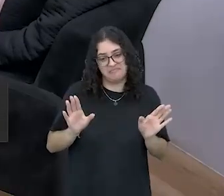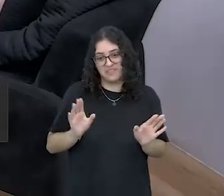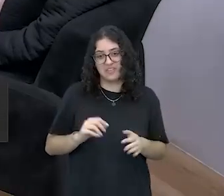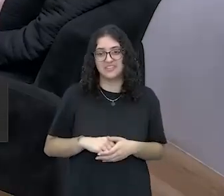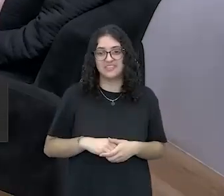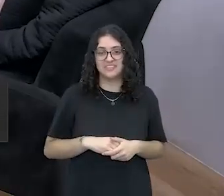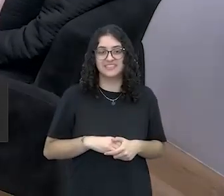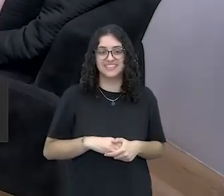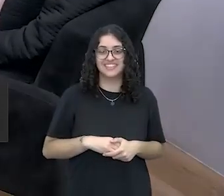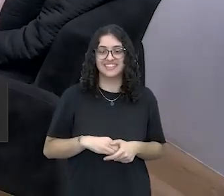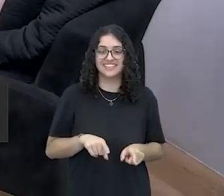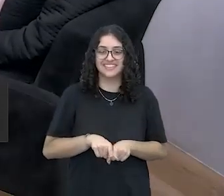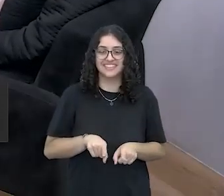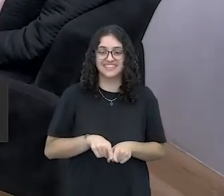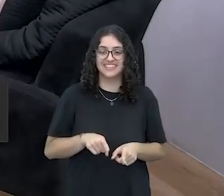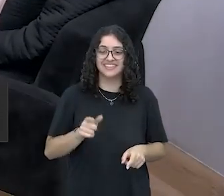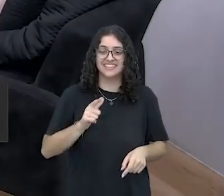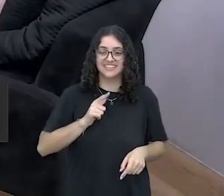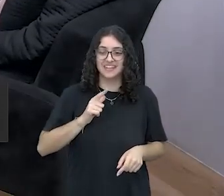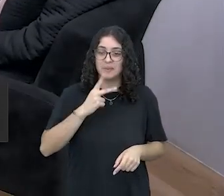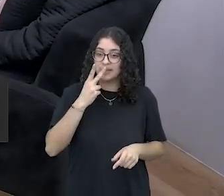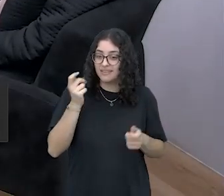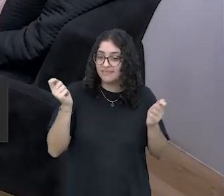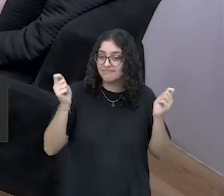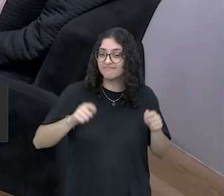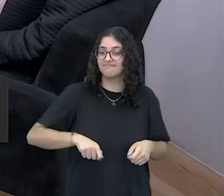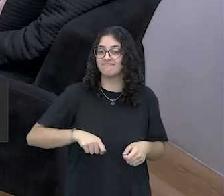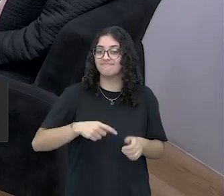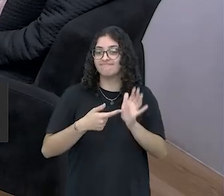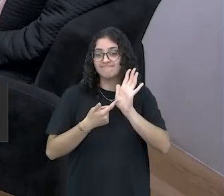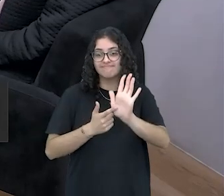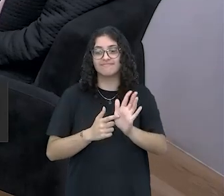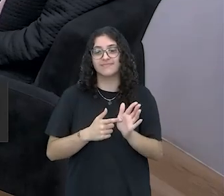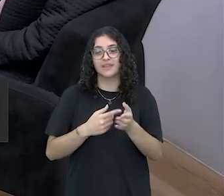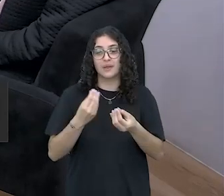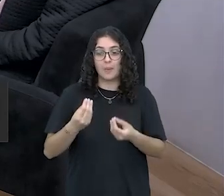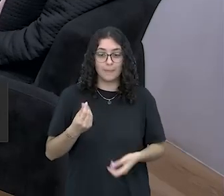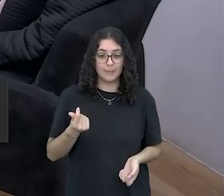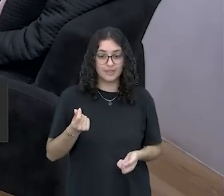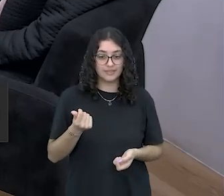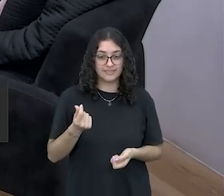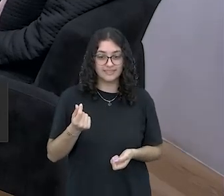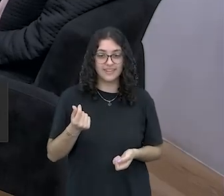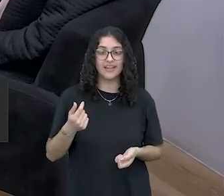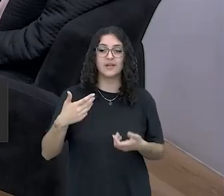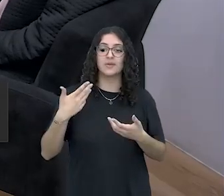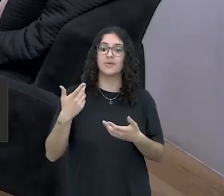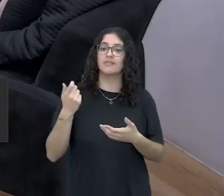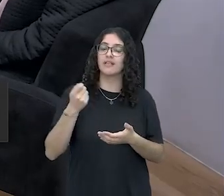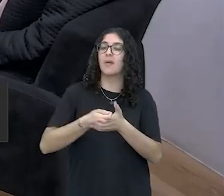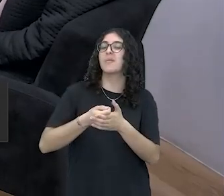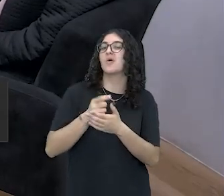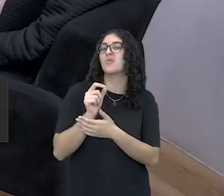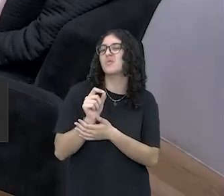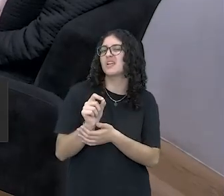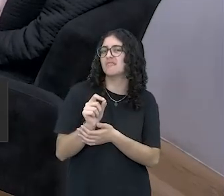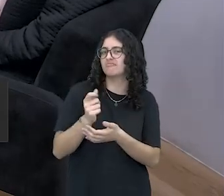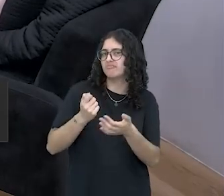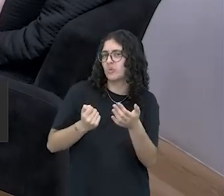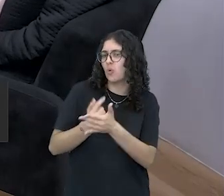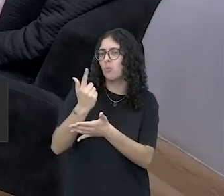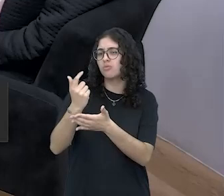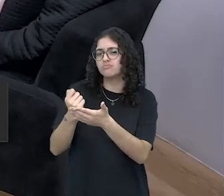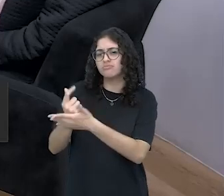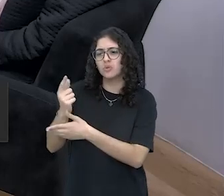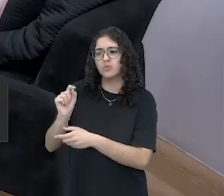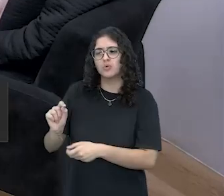Mas ter essa condição de estar mostrando com aquele dinheiro o quanto dá para comprar, o